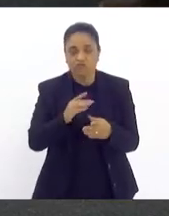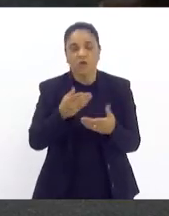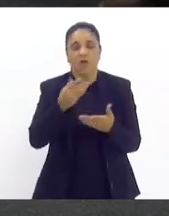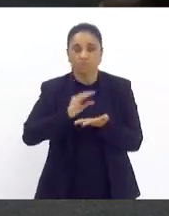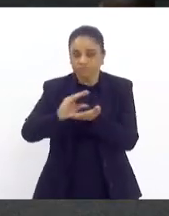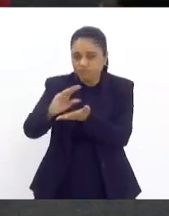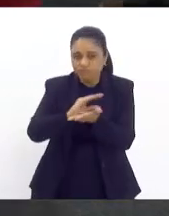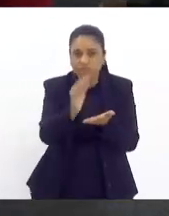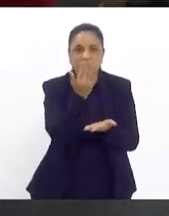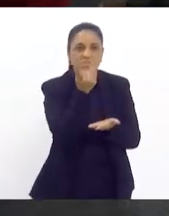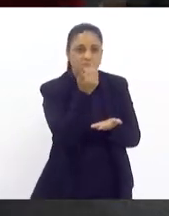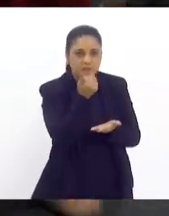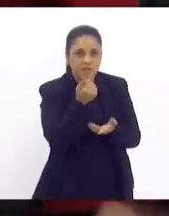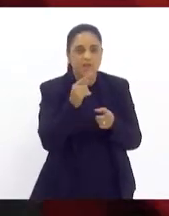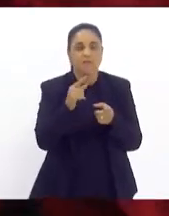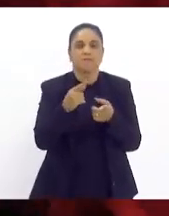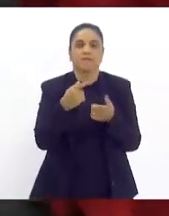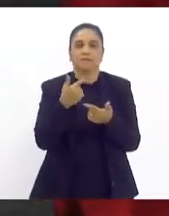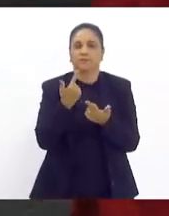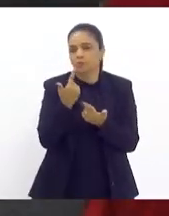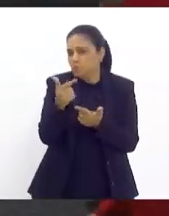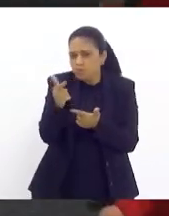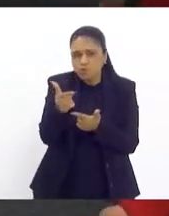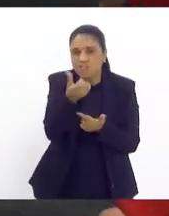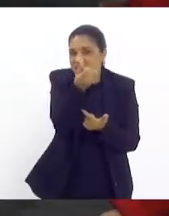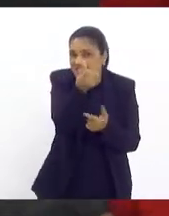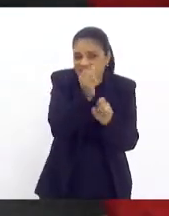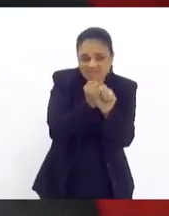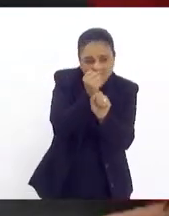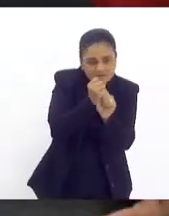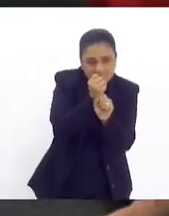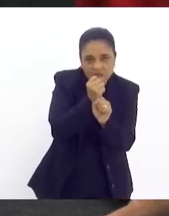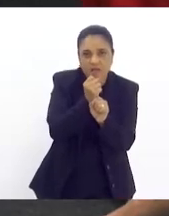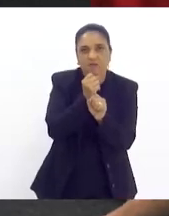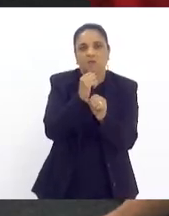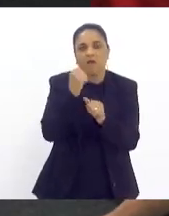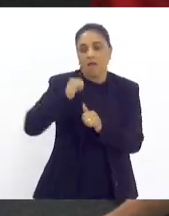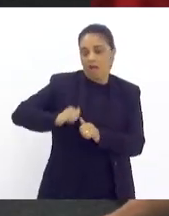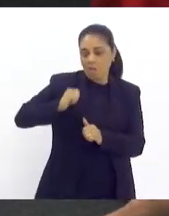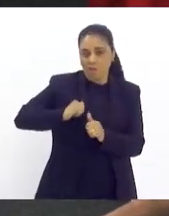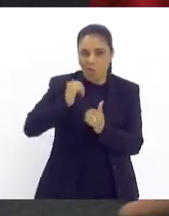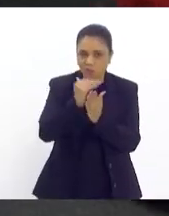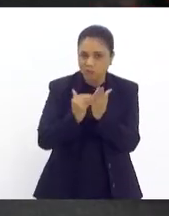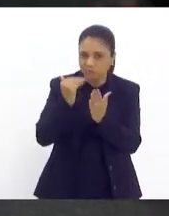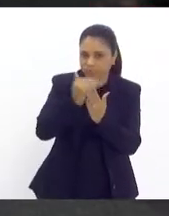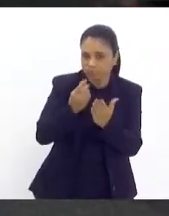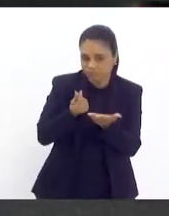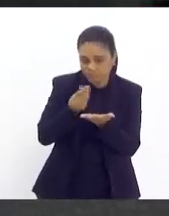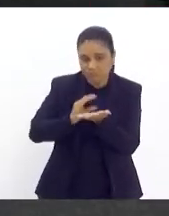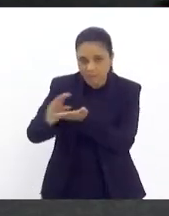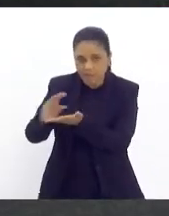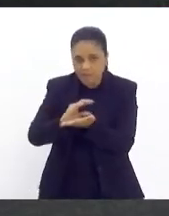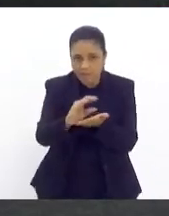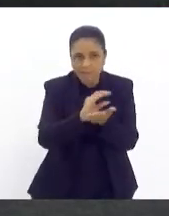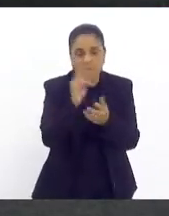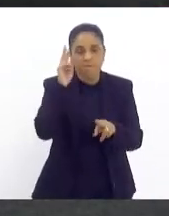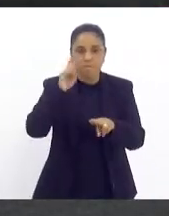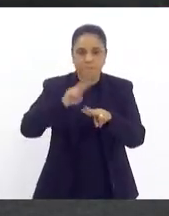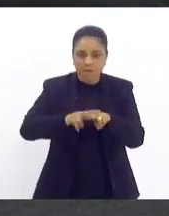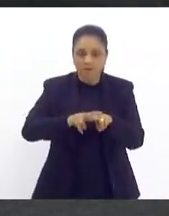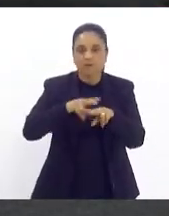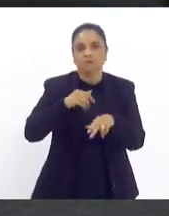escolar que não tinha menta aumenta havia 6 anos subiu o valor das bolsas de pesquisa que estava teclado desde